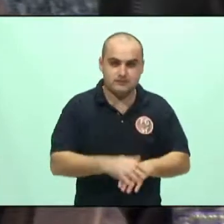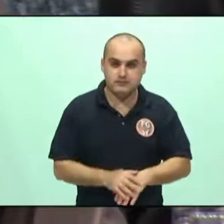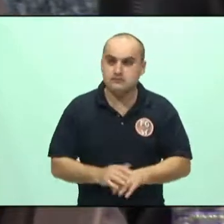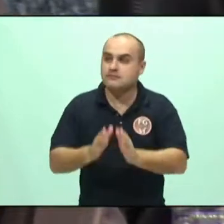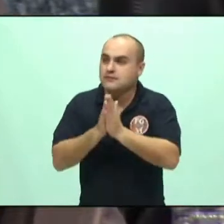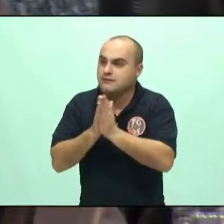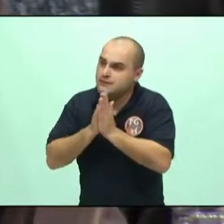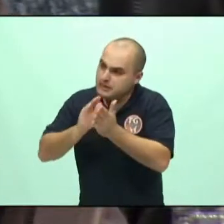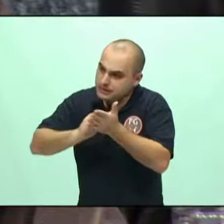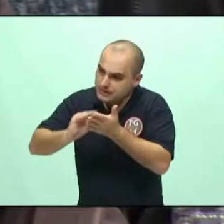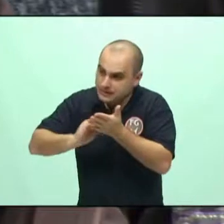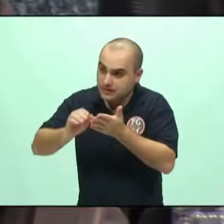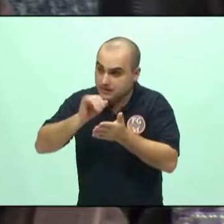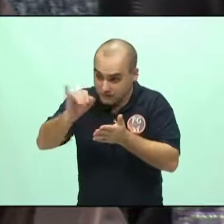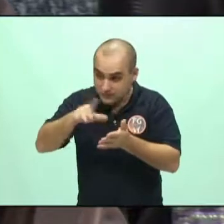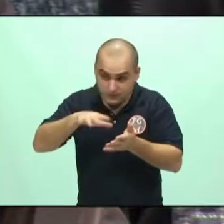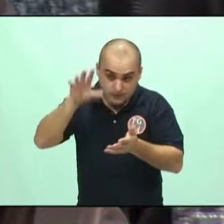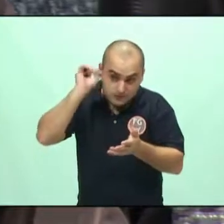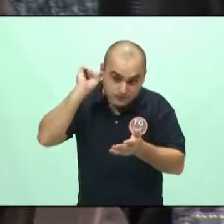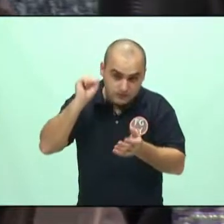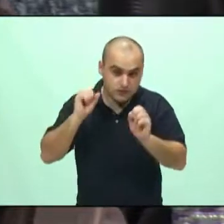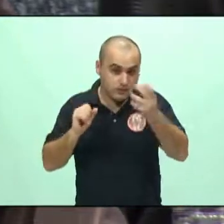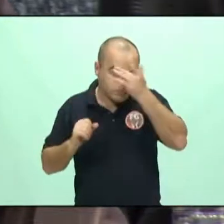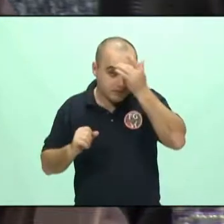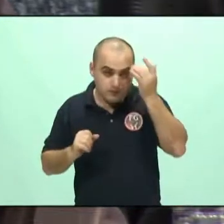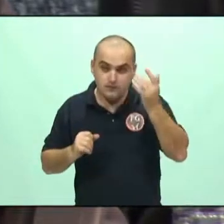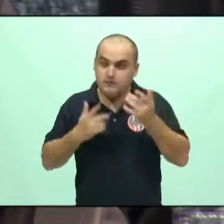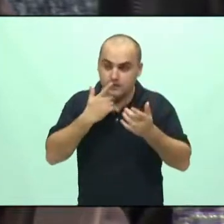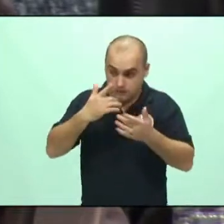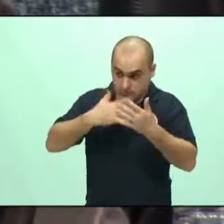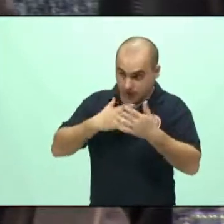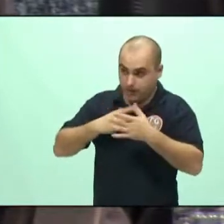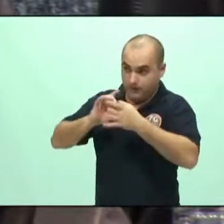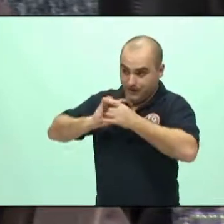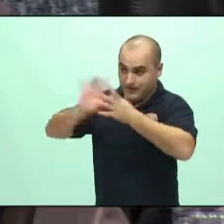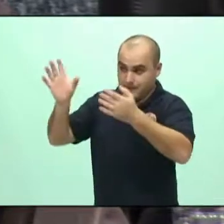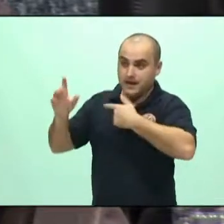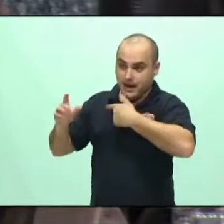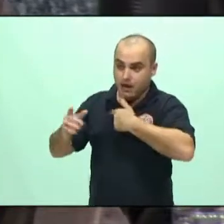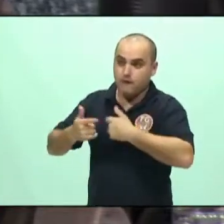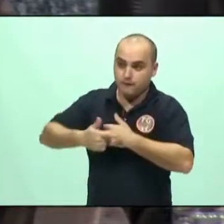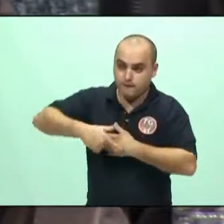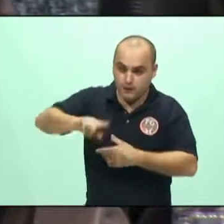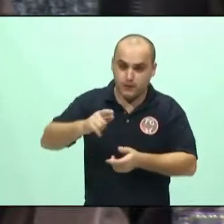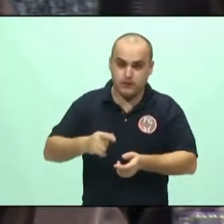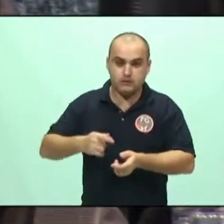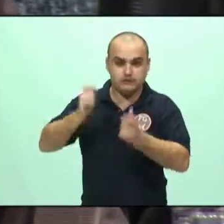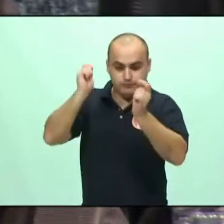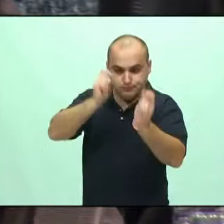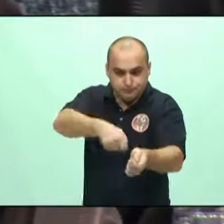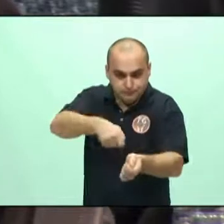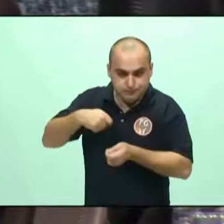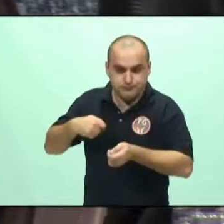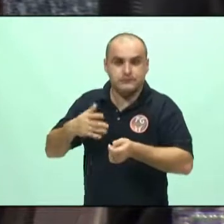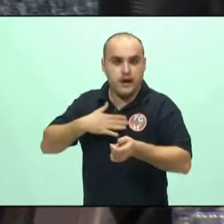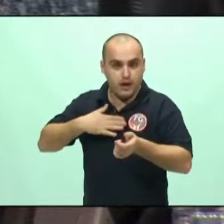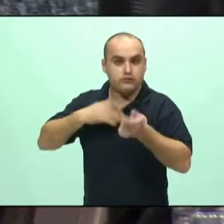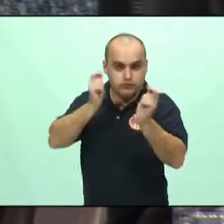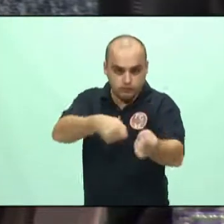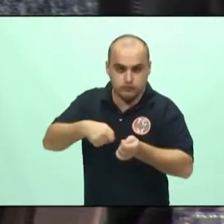secretário se o senhor tiver ouvindo ou se tiver alguém ouvindo me dá autorização que eu vou lá com um carrinho de mão uma picareta e tiro lá para